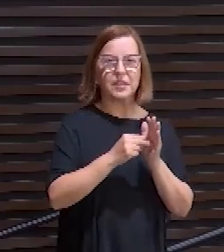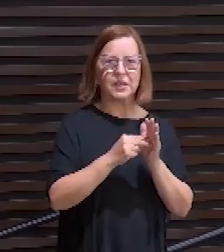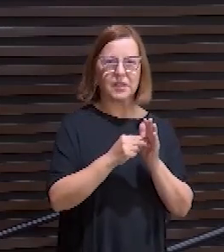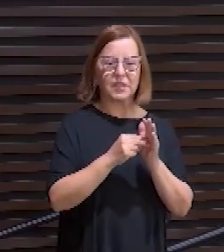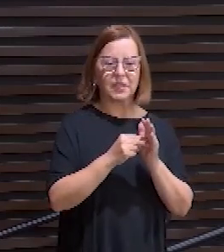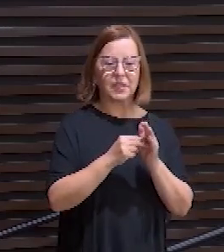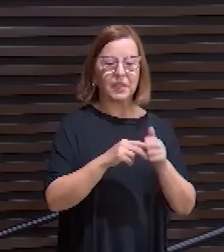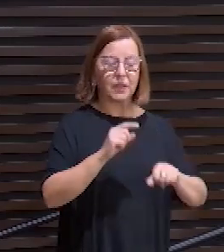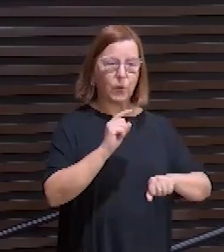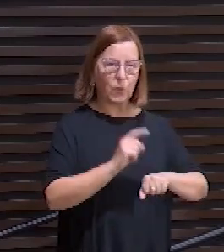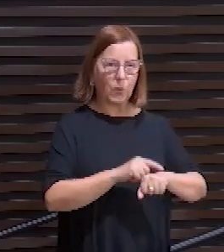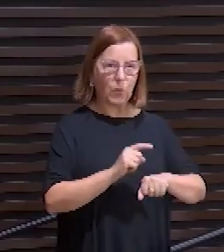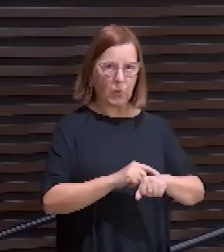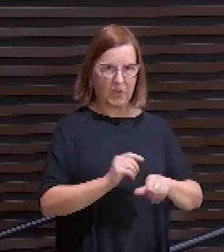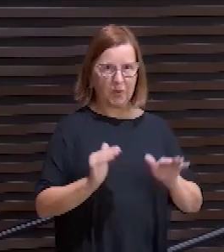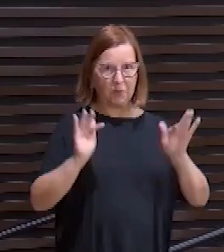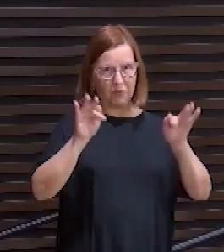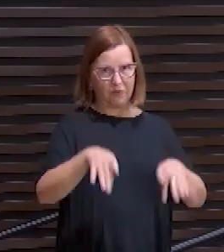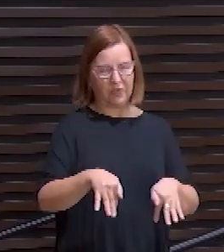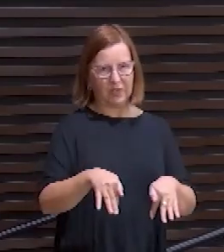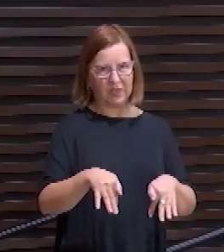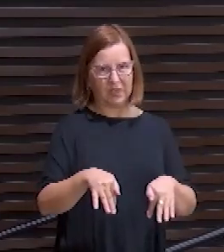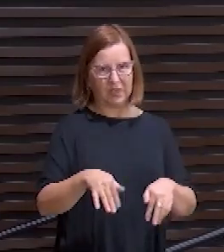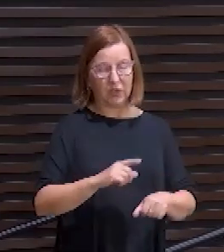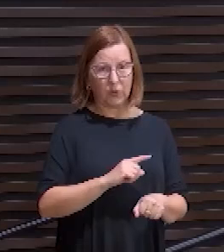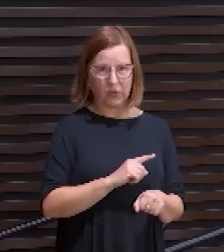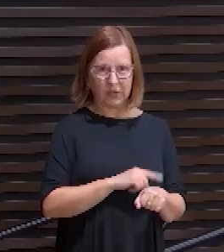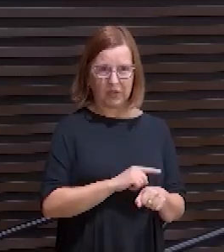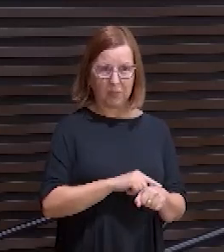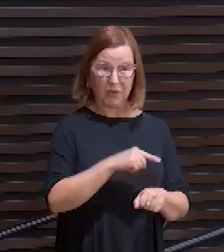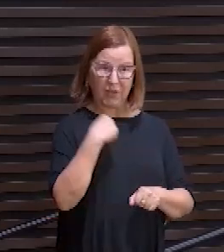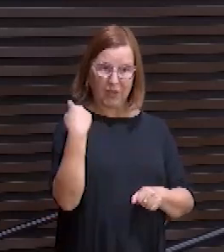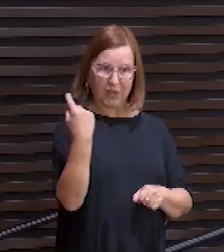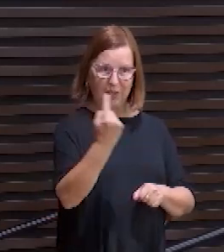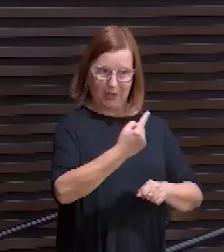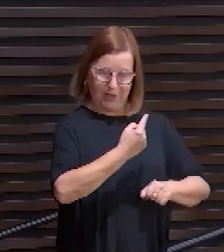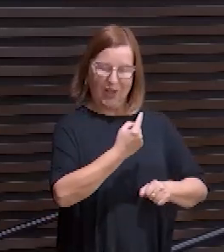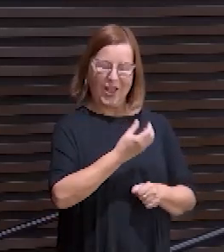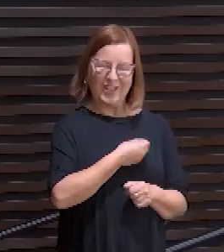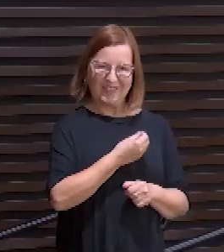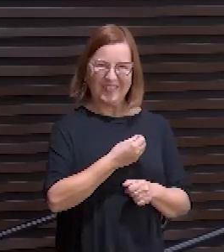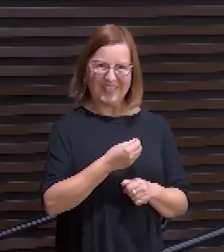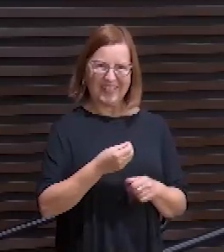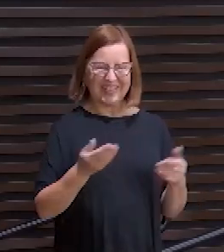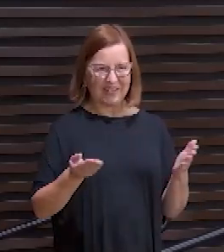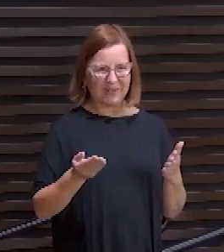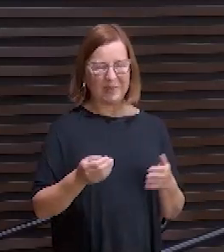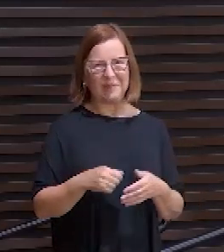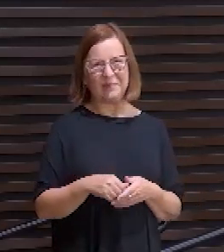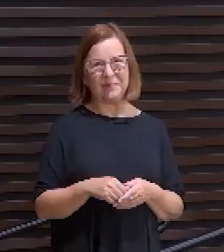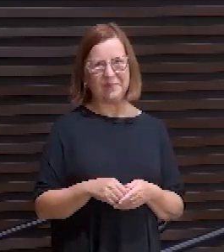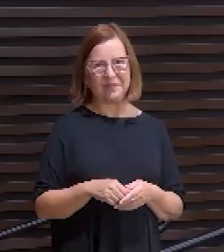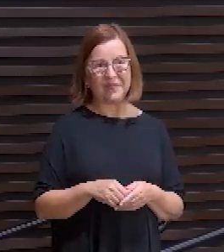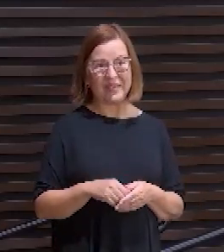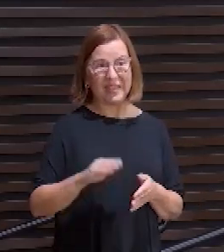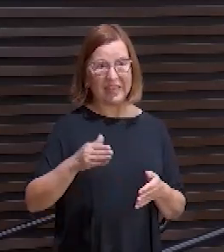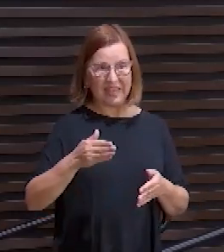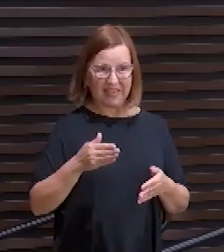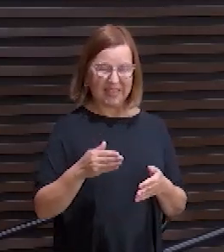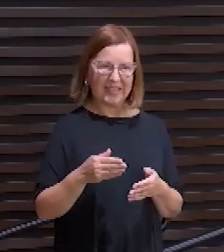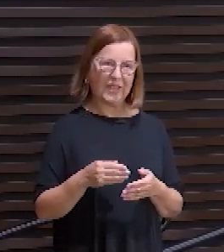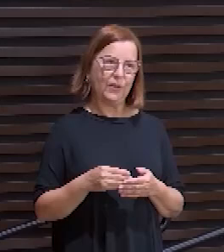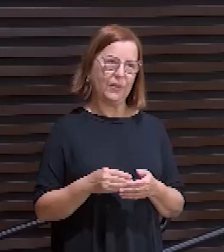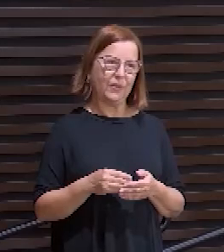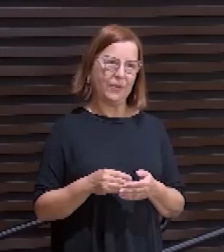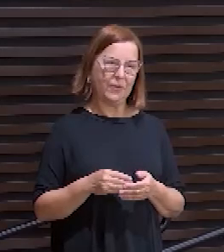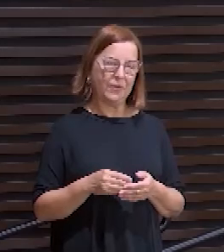fim. Tempo este que nós estamos inseridos. E é aqui que nós vamos investir mais o